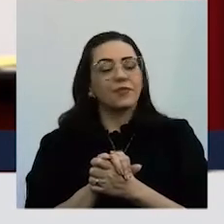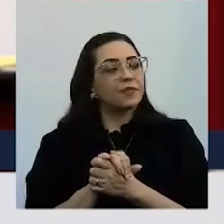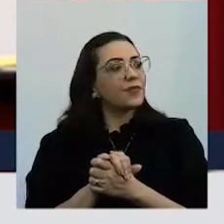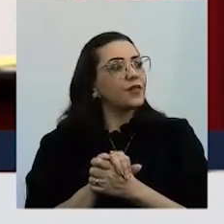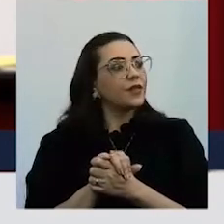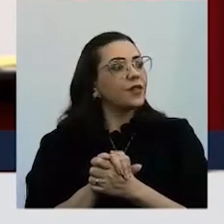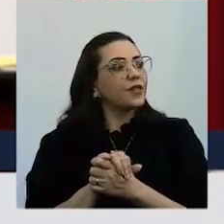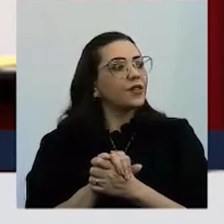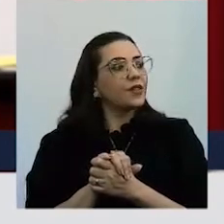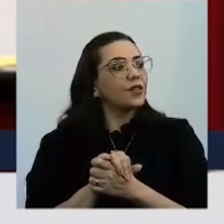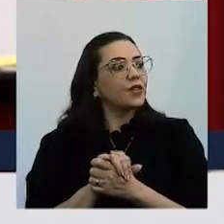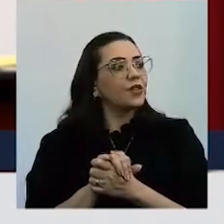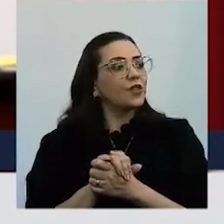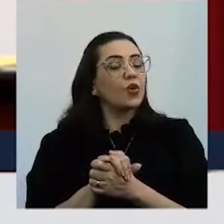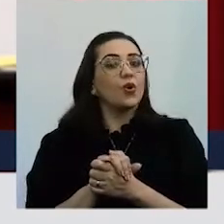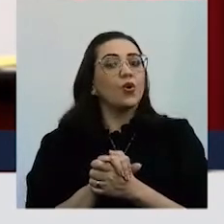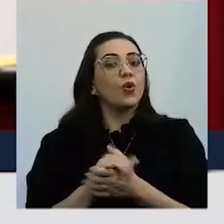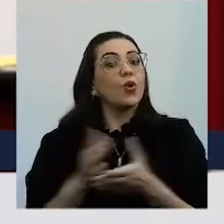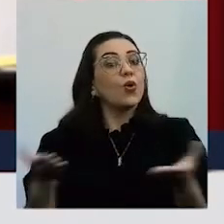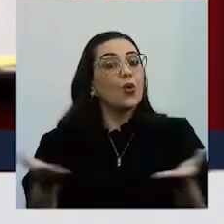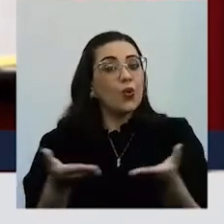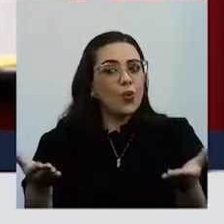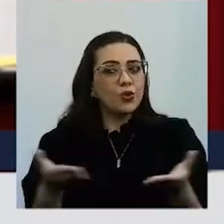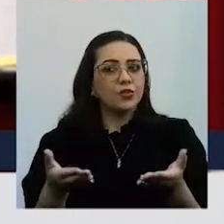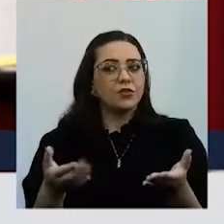destaque na comunidade. Essa